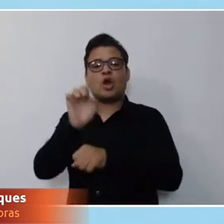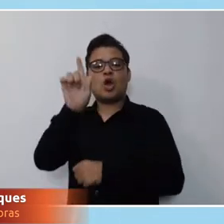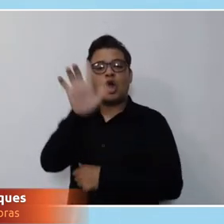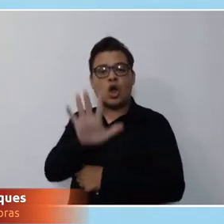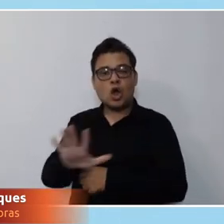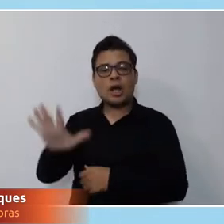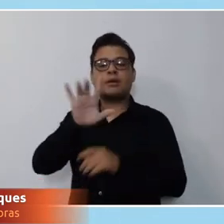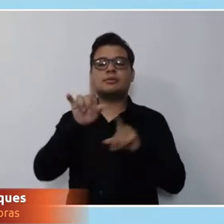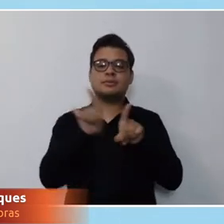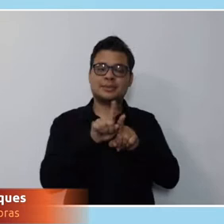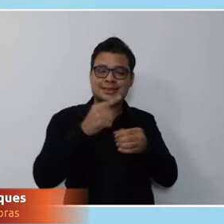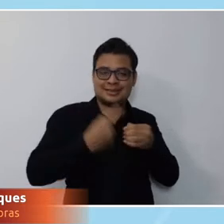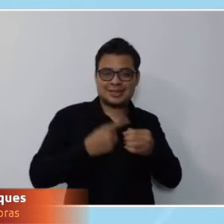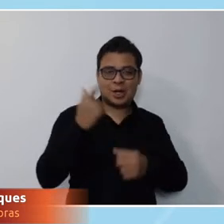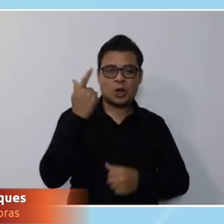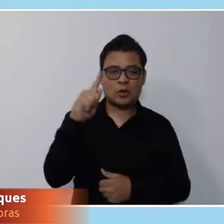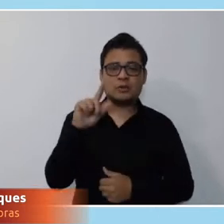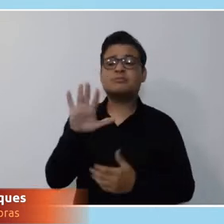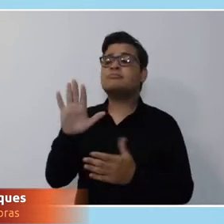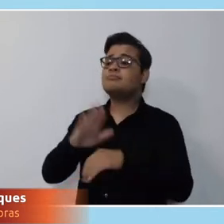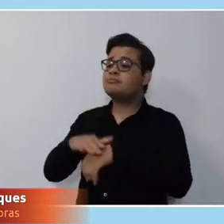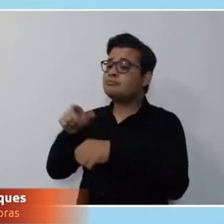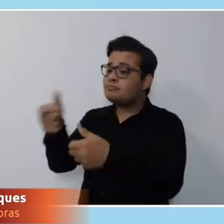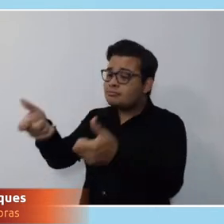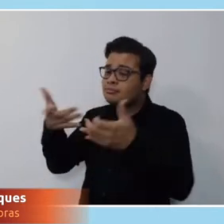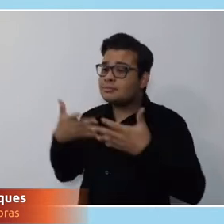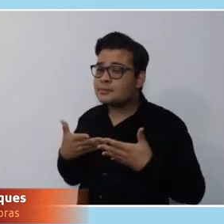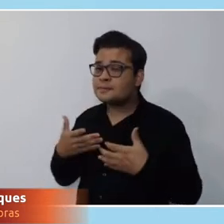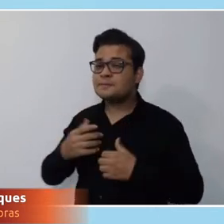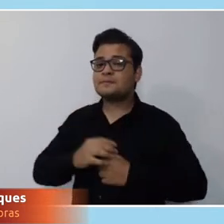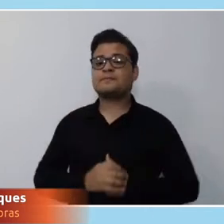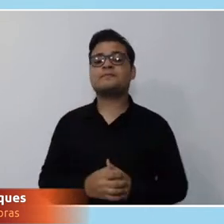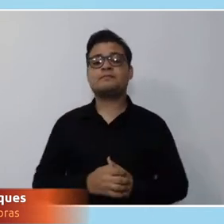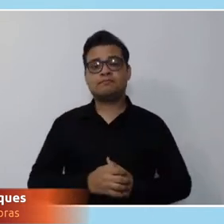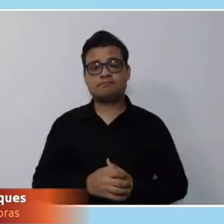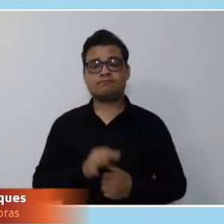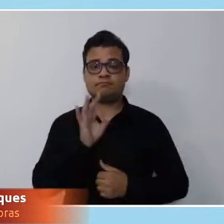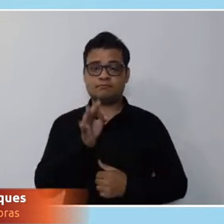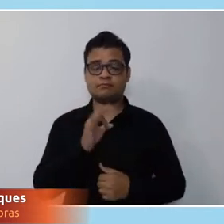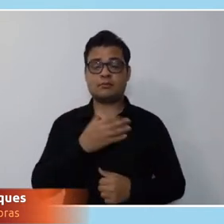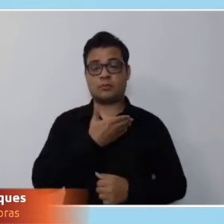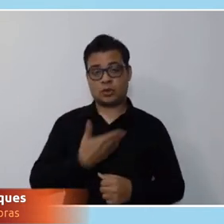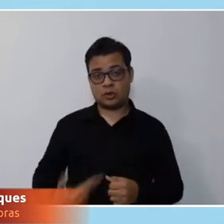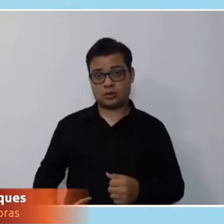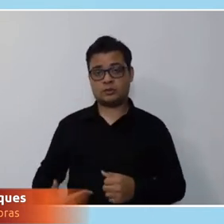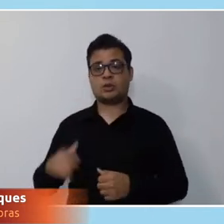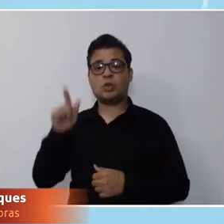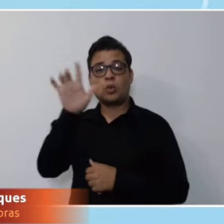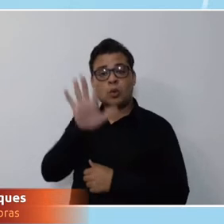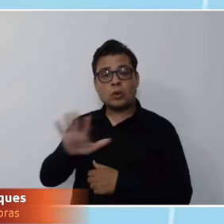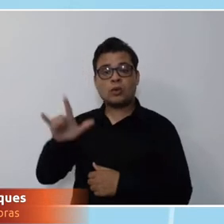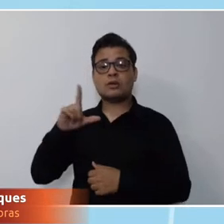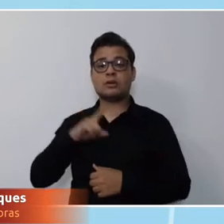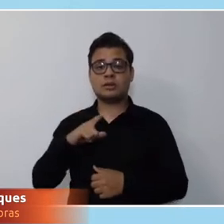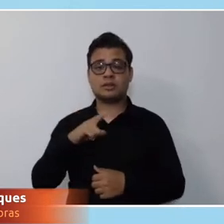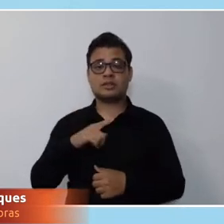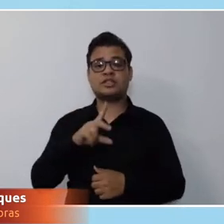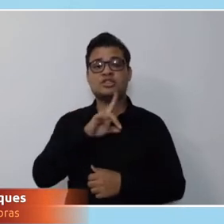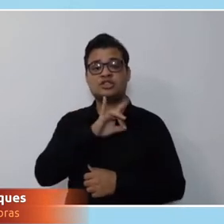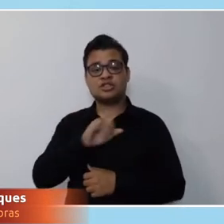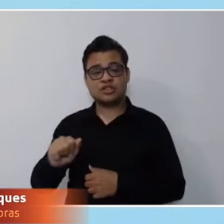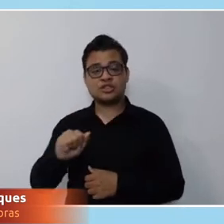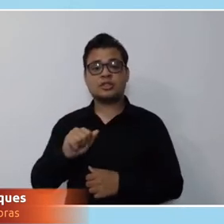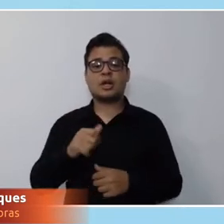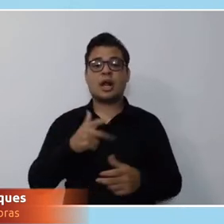Goiânia. Jade, conta pra gente. Bom, o governo de Goiás realiza o Dia V de vacinação